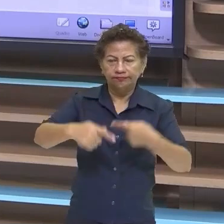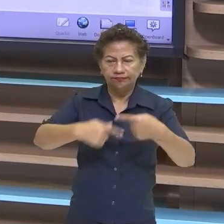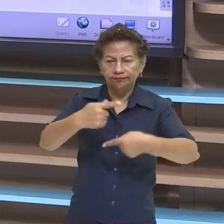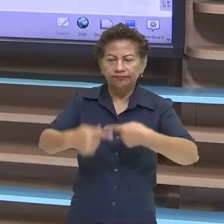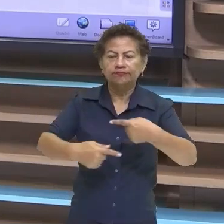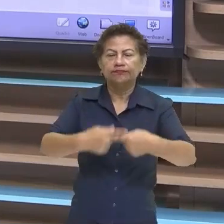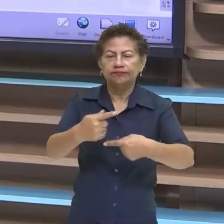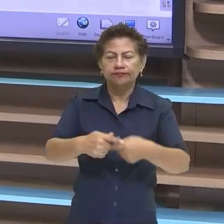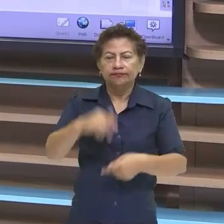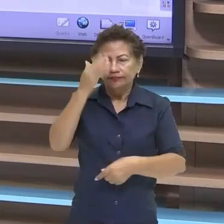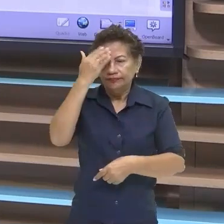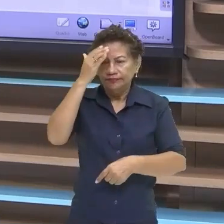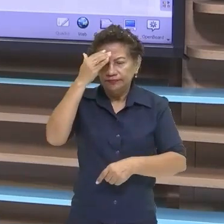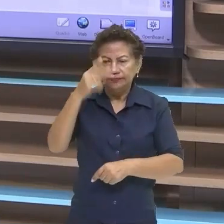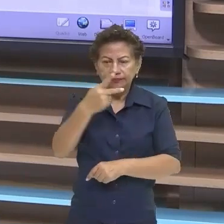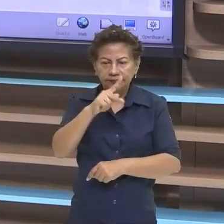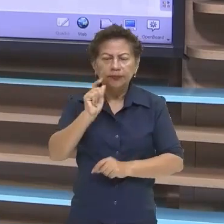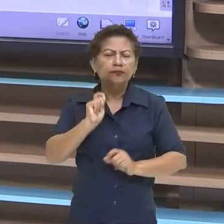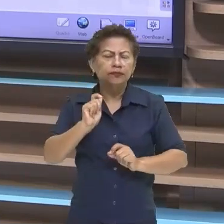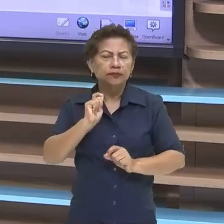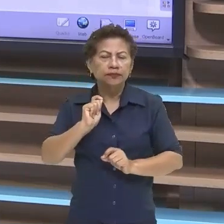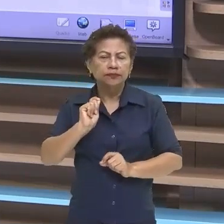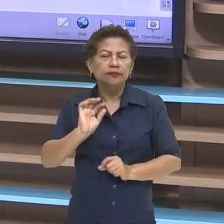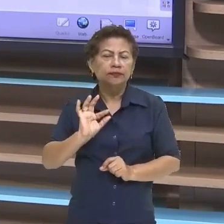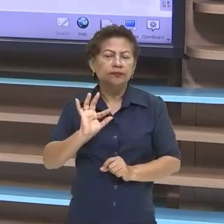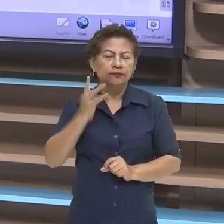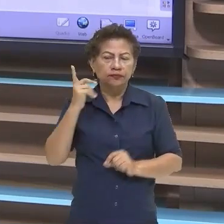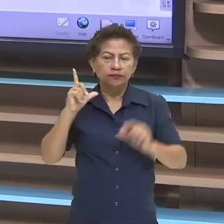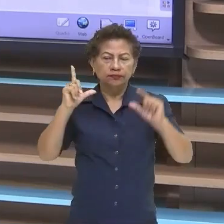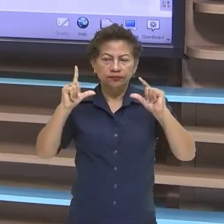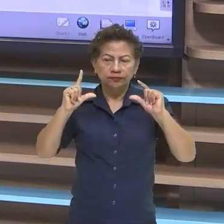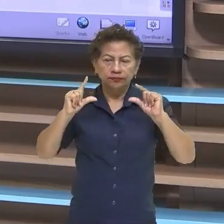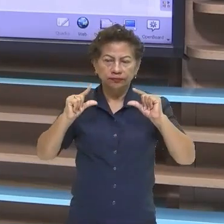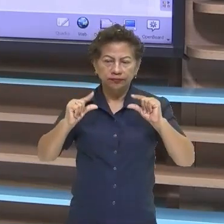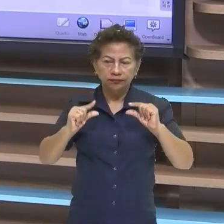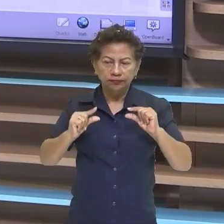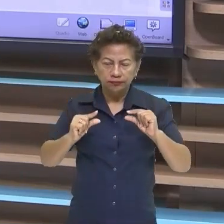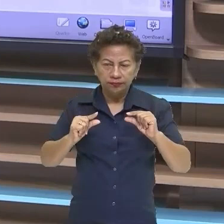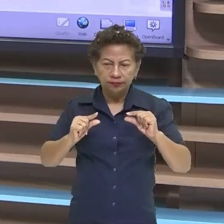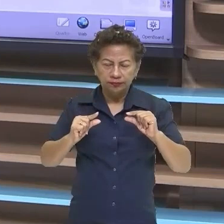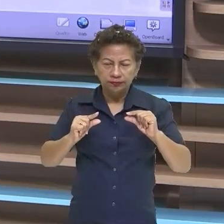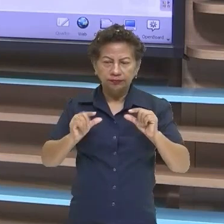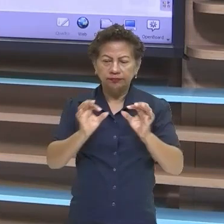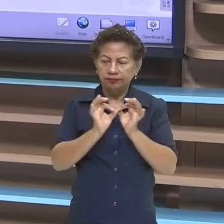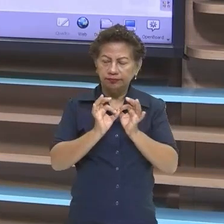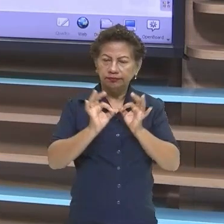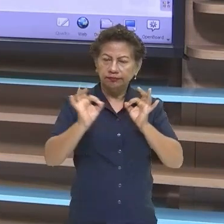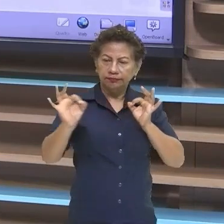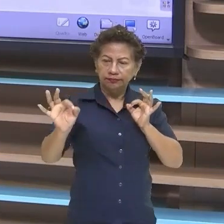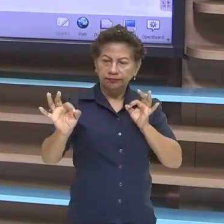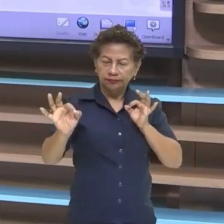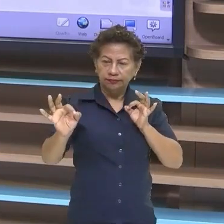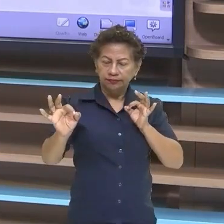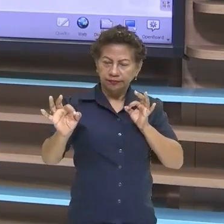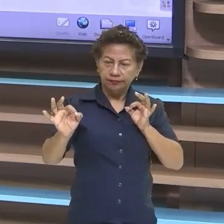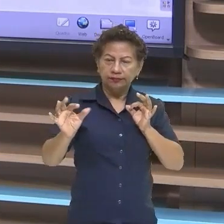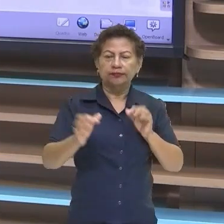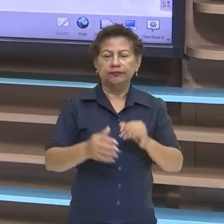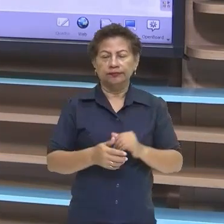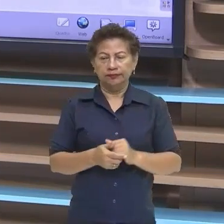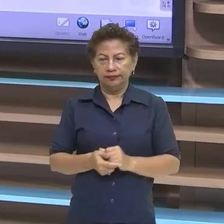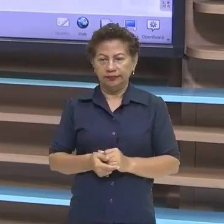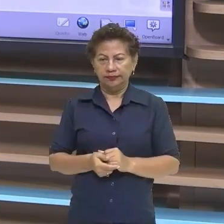um pouquinho mais do que acontece, né, dessa diminuição aí, dessas distâncias entre a gente.